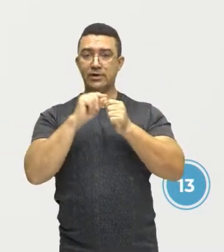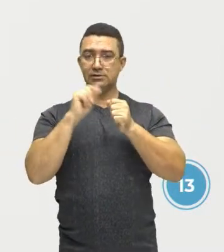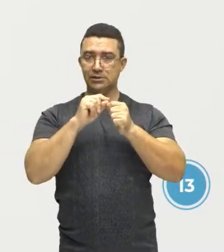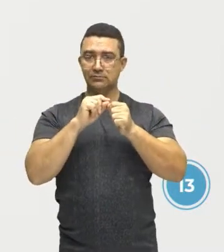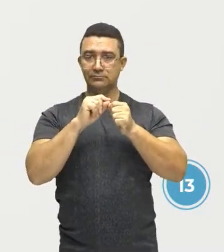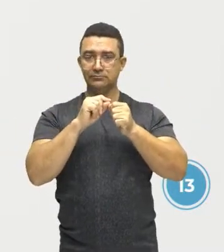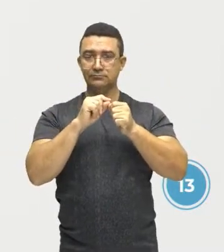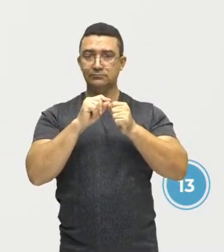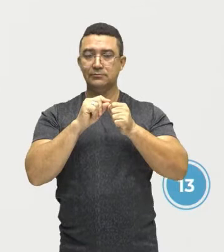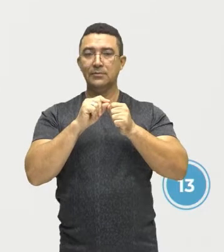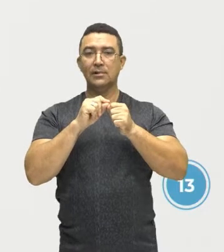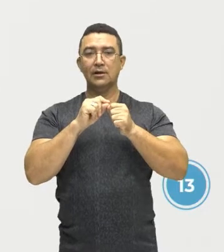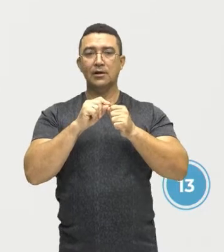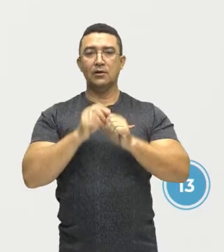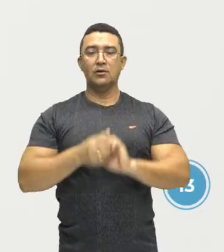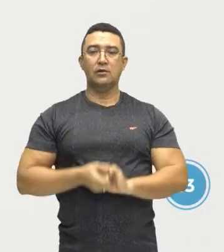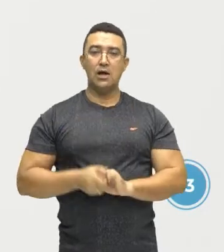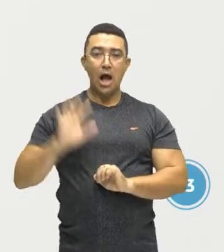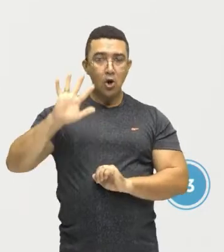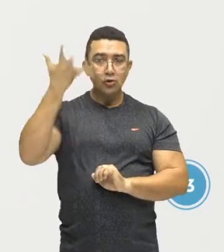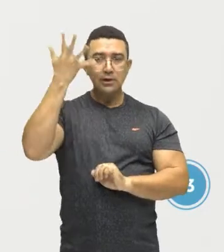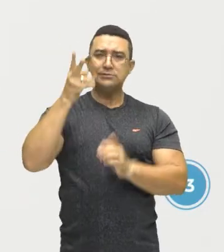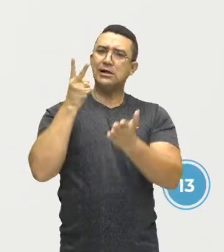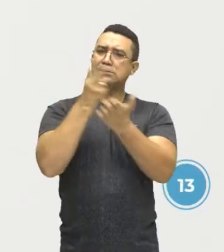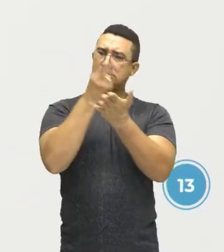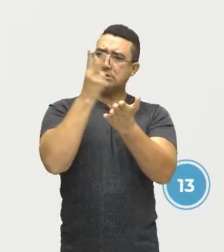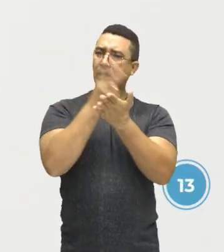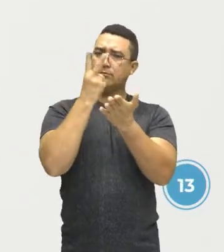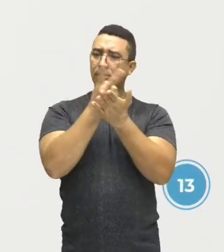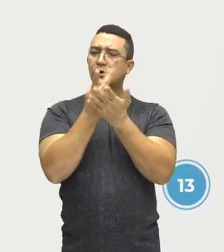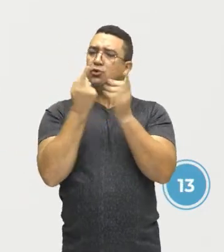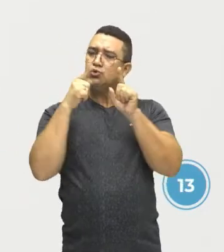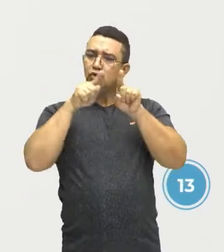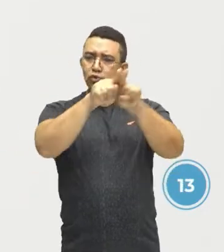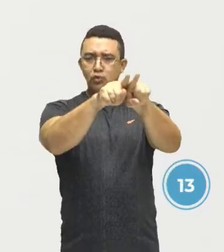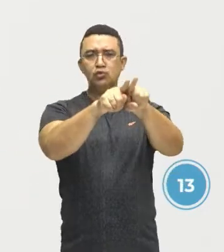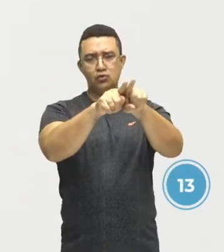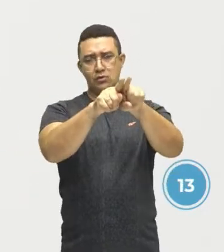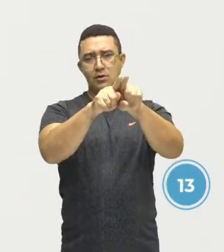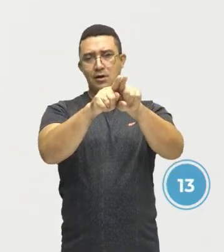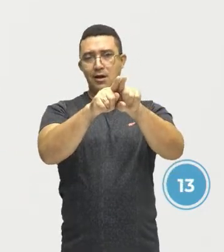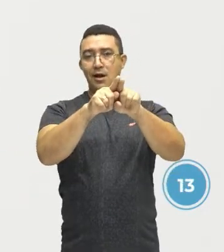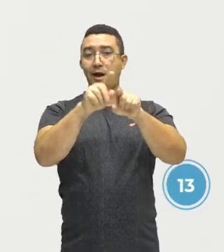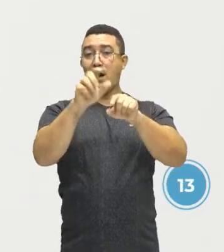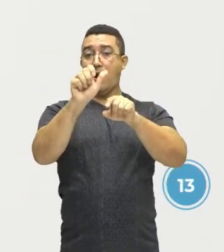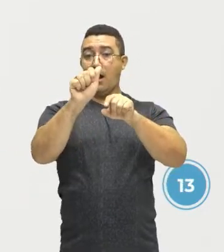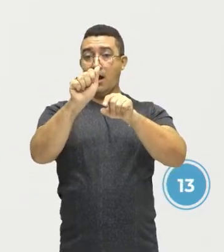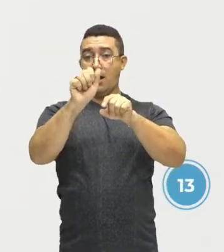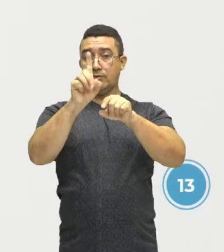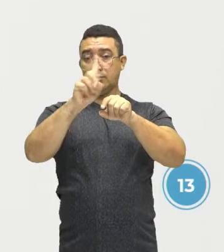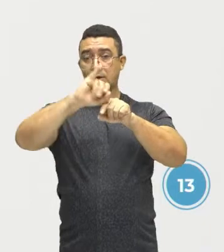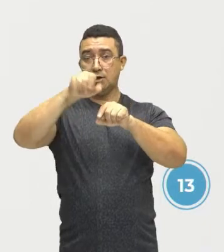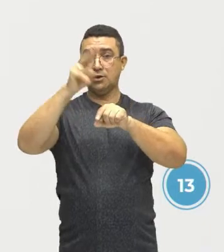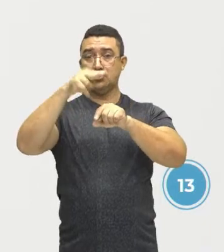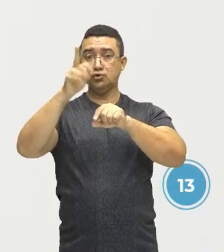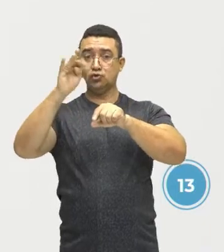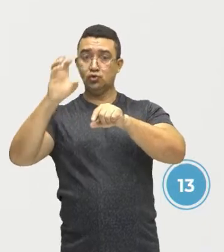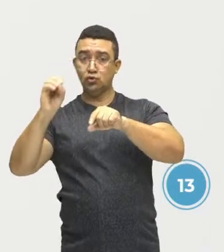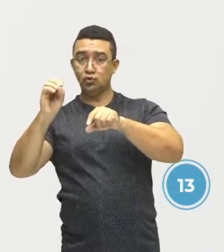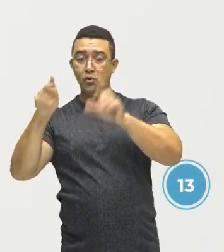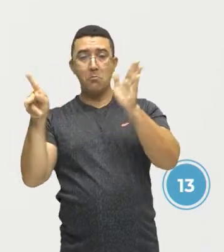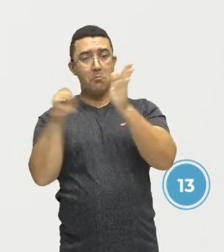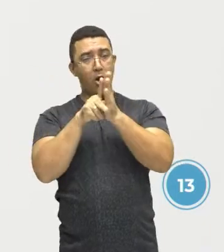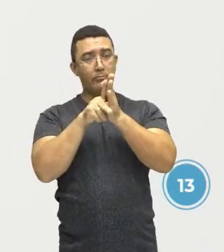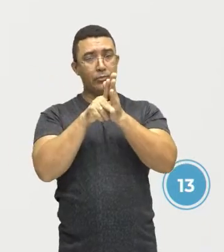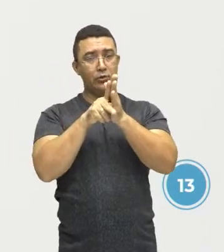ocorrer, estando sempre acompanhado de um adjunto adverbial de tempo. Aí você me pergunta, professor, o que é um